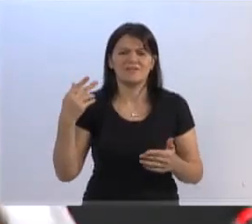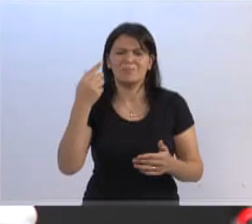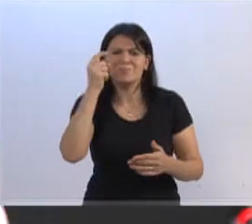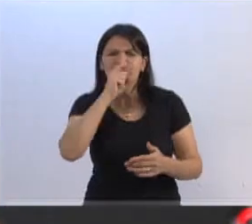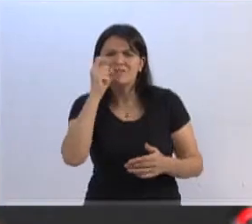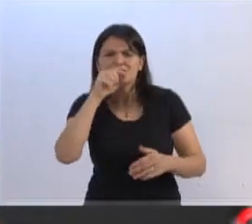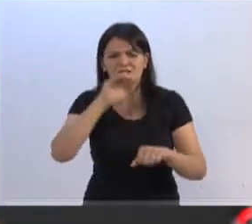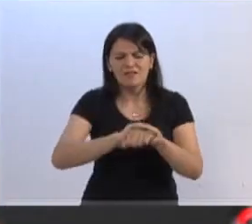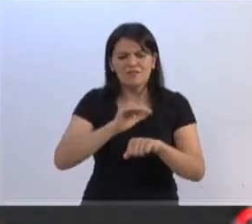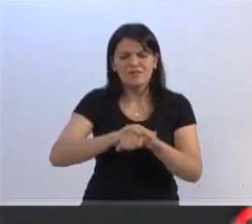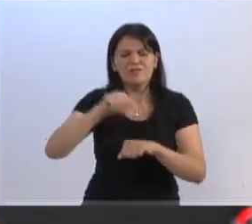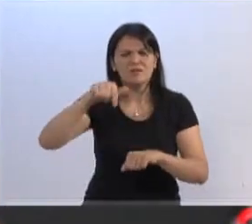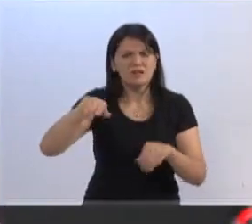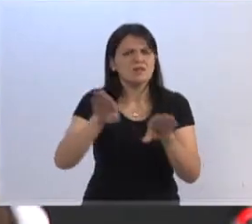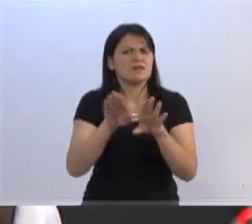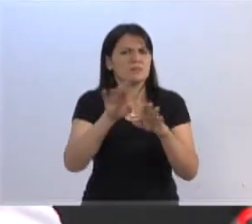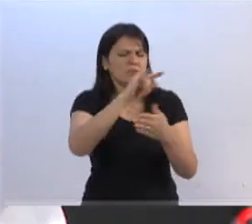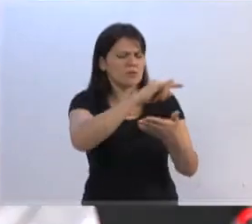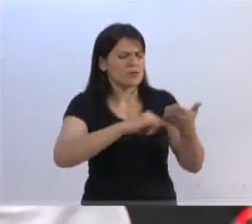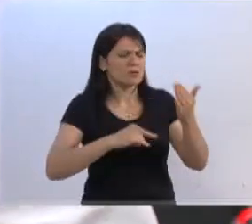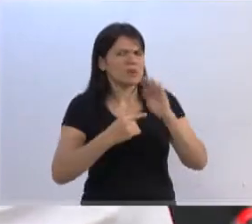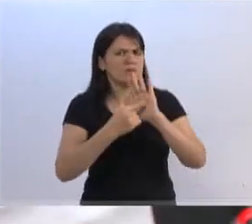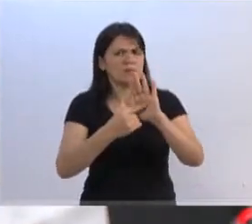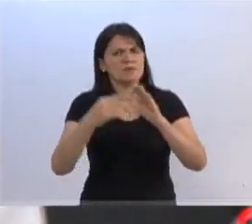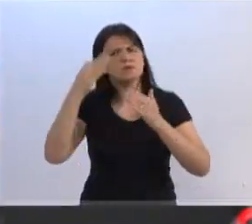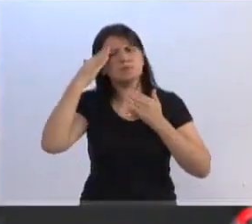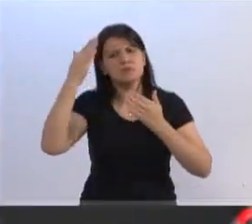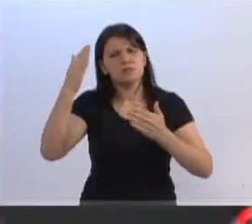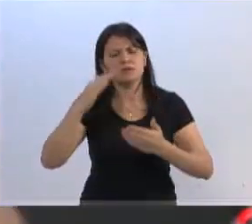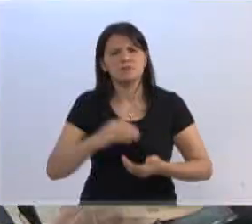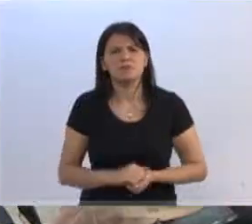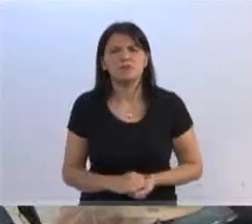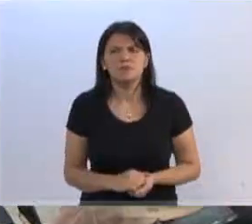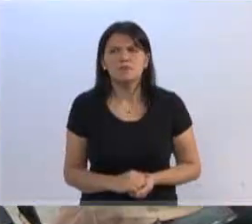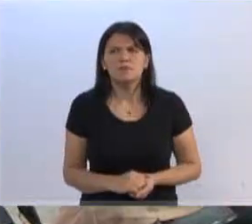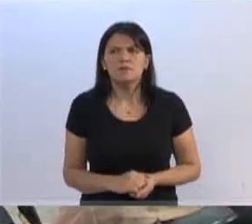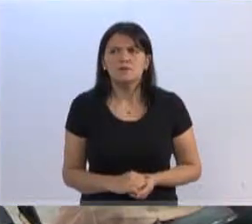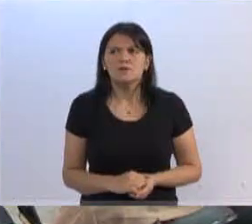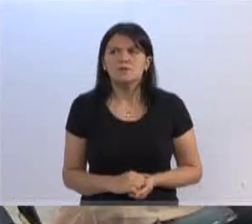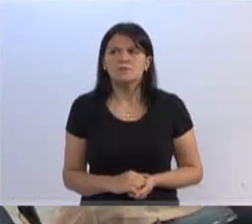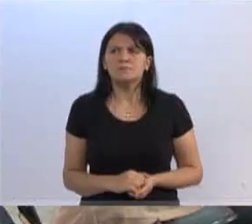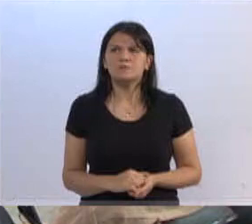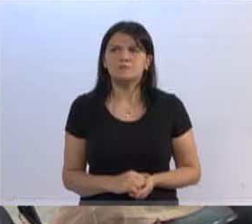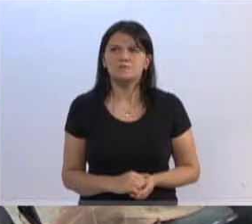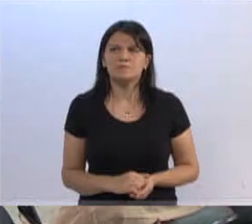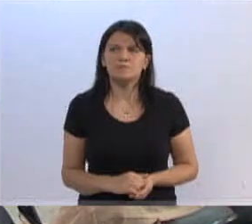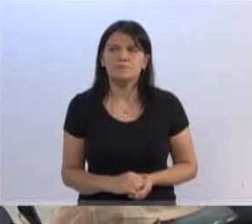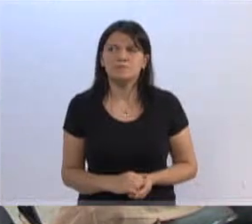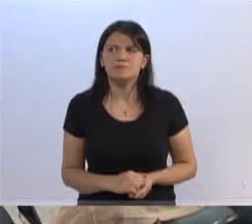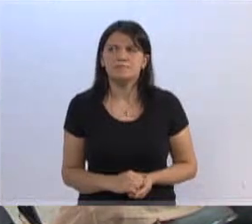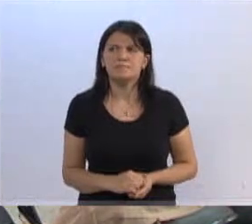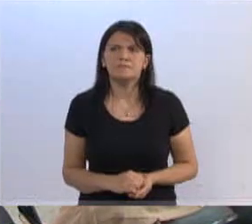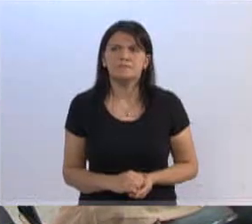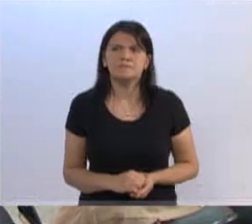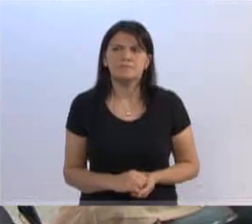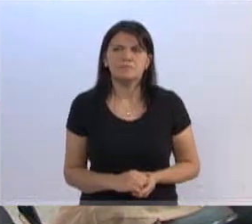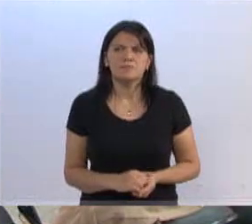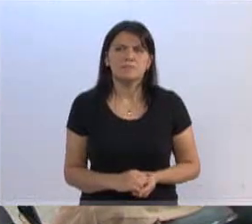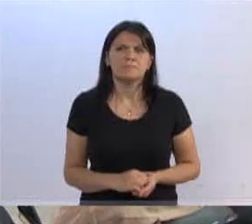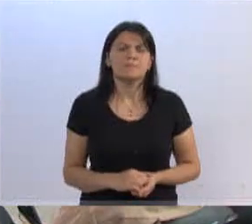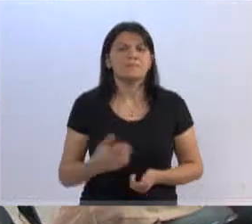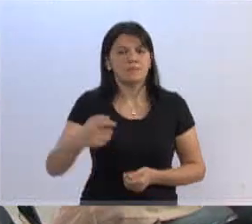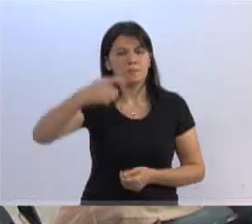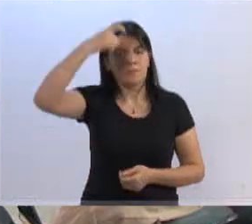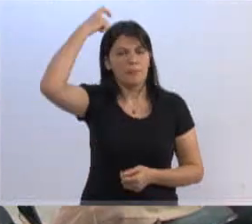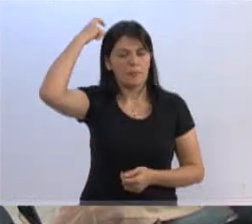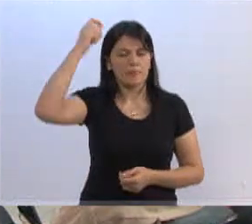os requerimentos que nós vamos apresentar na ordem do dia vai mostrar isso. Obrigado, vereador. Vereador Adriano. Vereador Com autorização do orador, vereador Adriano